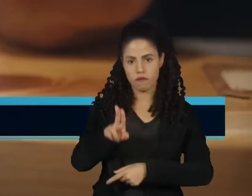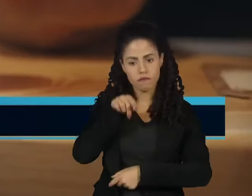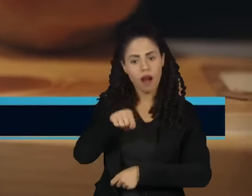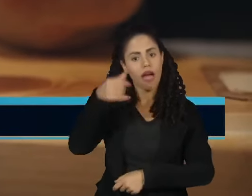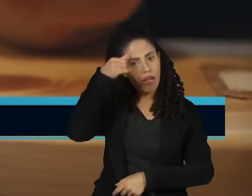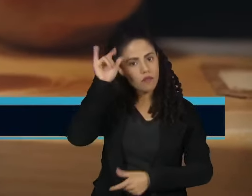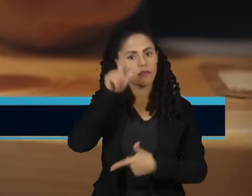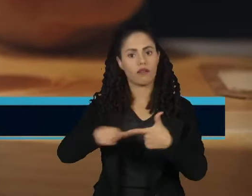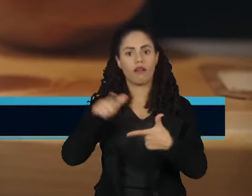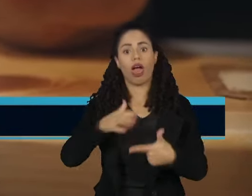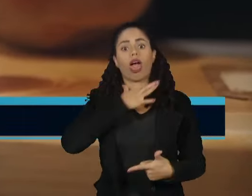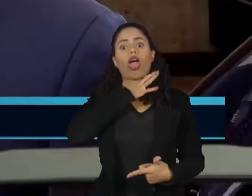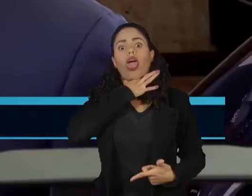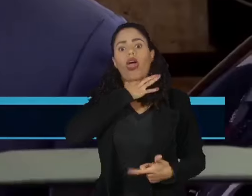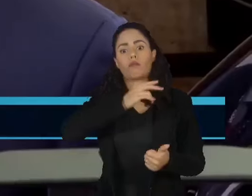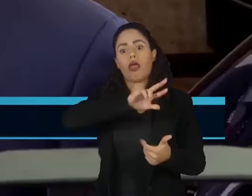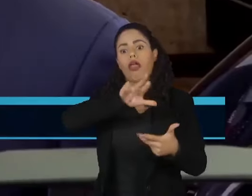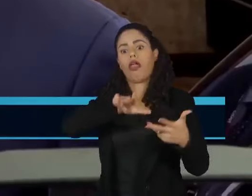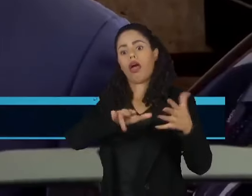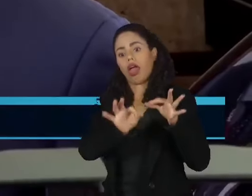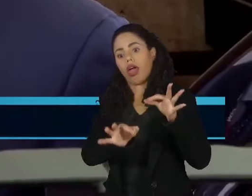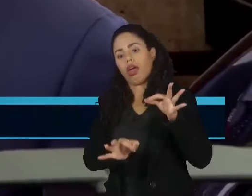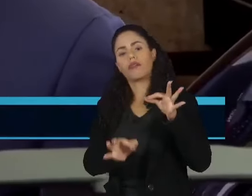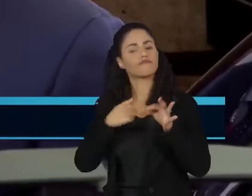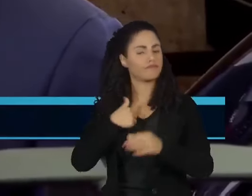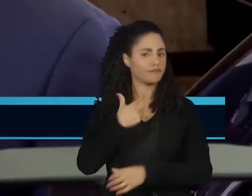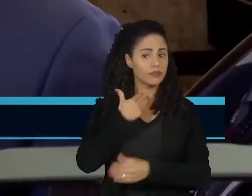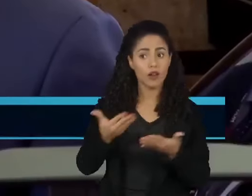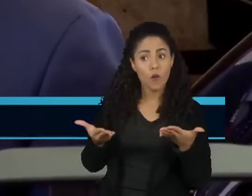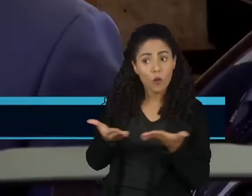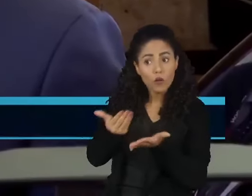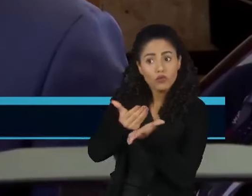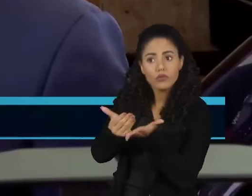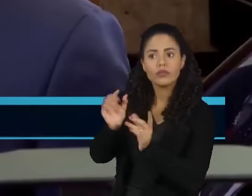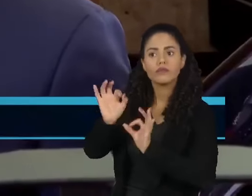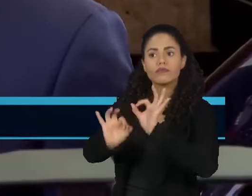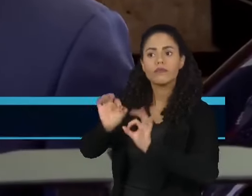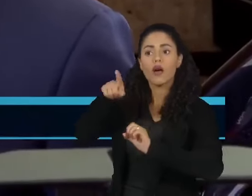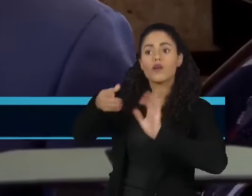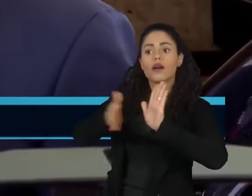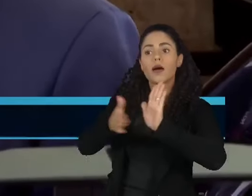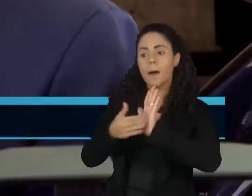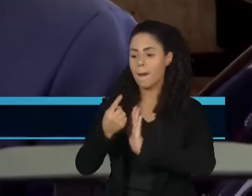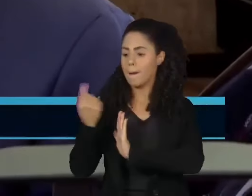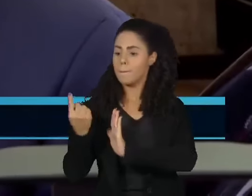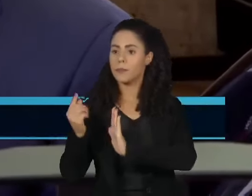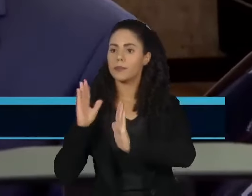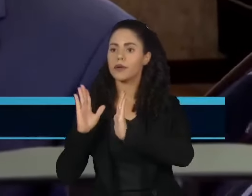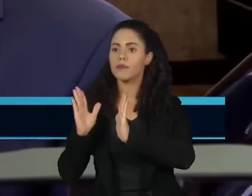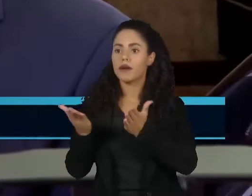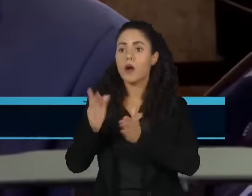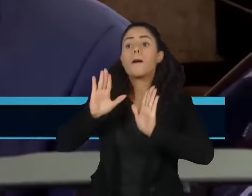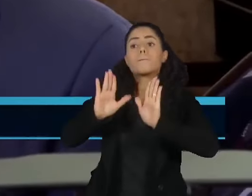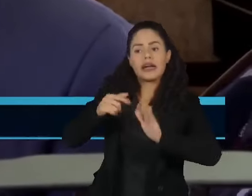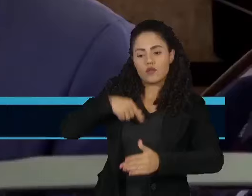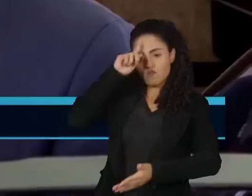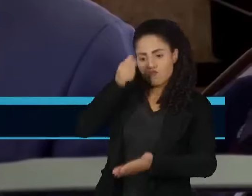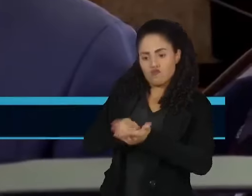evitar endividamento. Estamos começando hoje com essa primeira medida, mas eu já